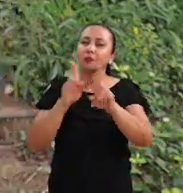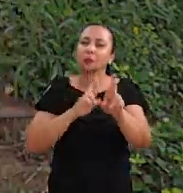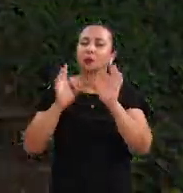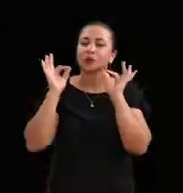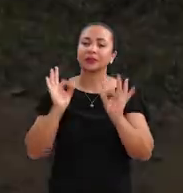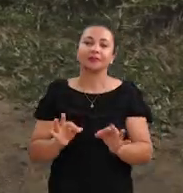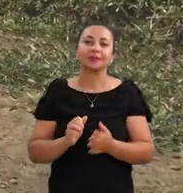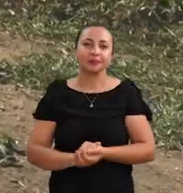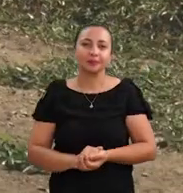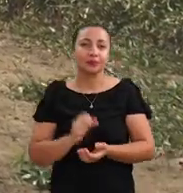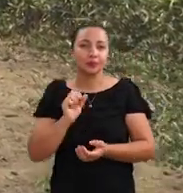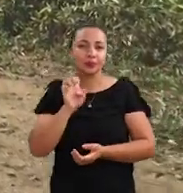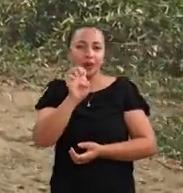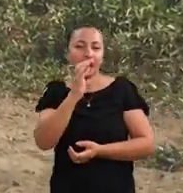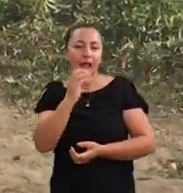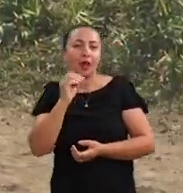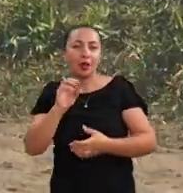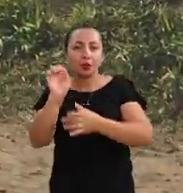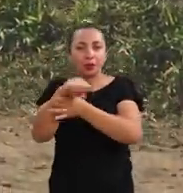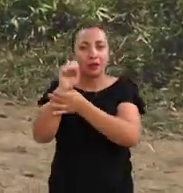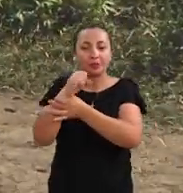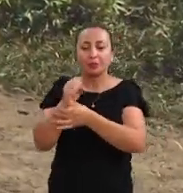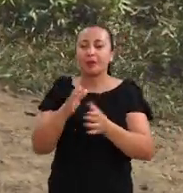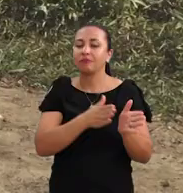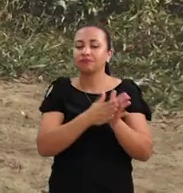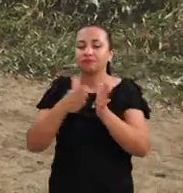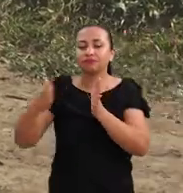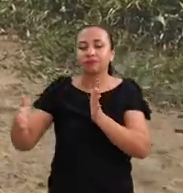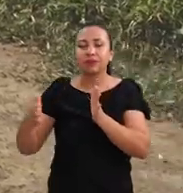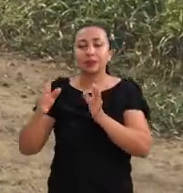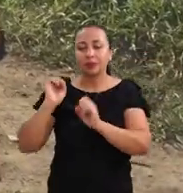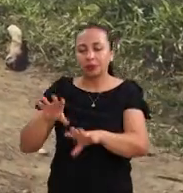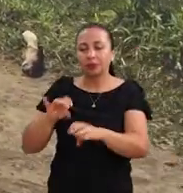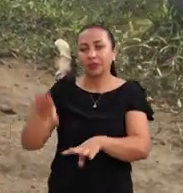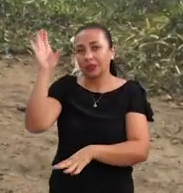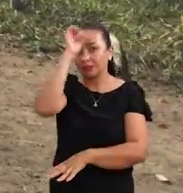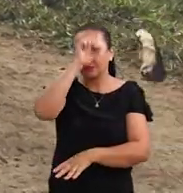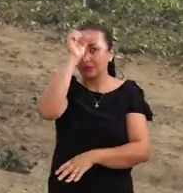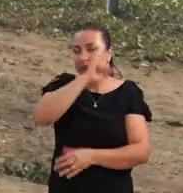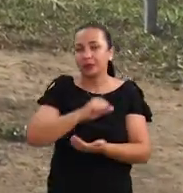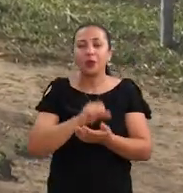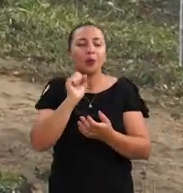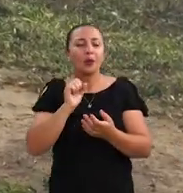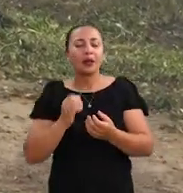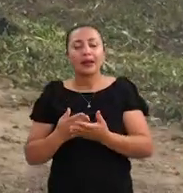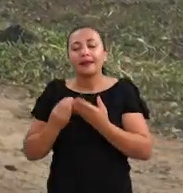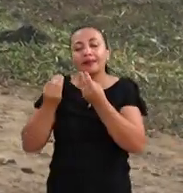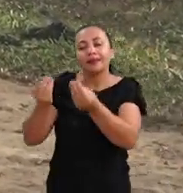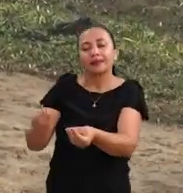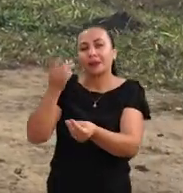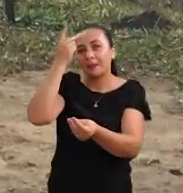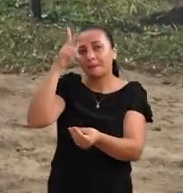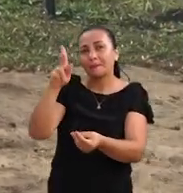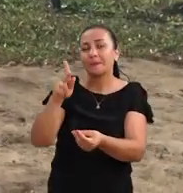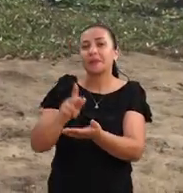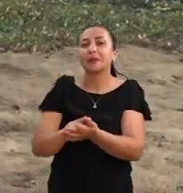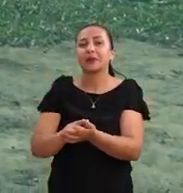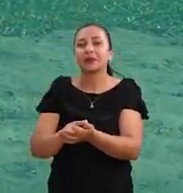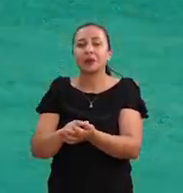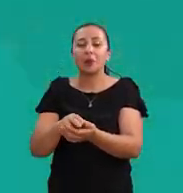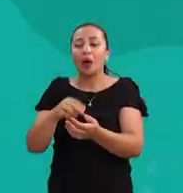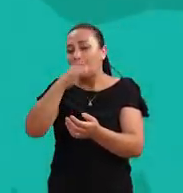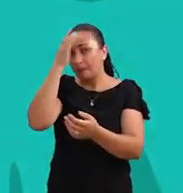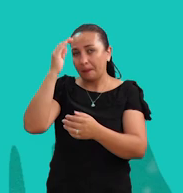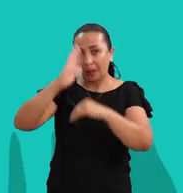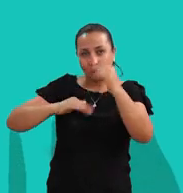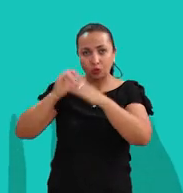respostas. O que a ecoterapia passa através do ensino-aprendizagem? O que ela fornece